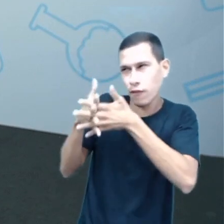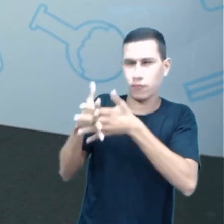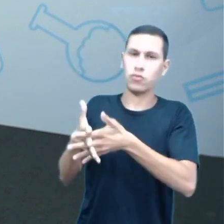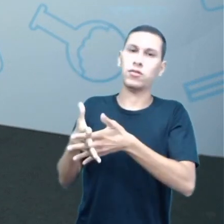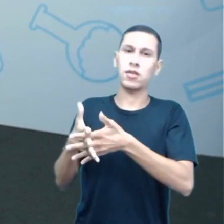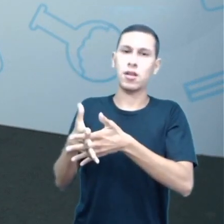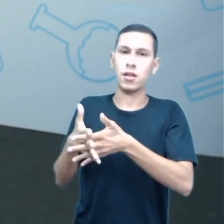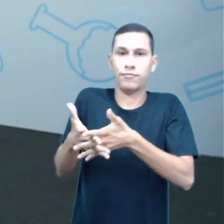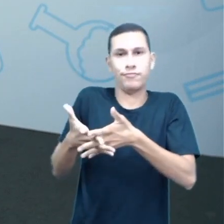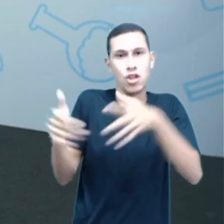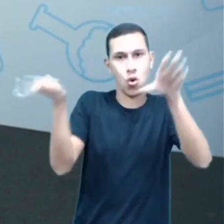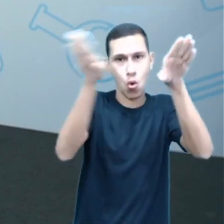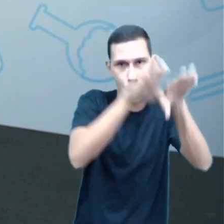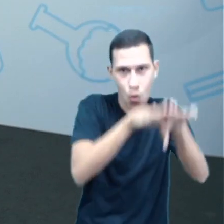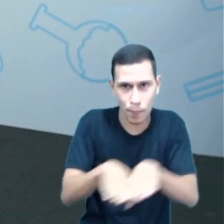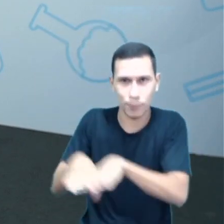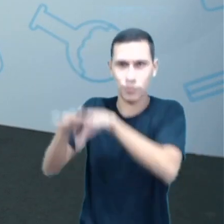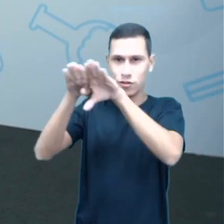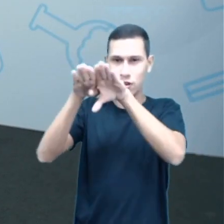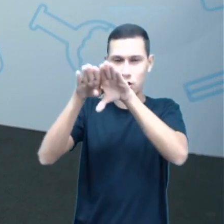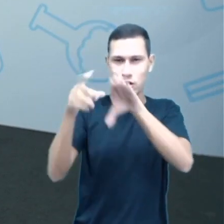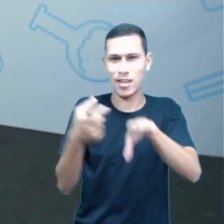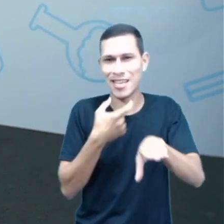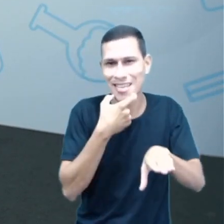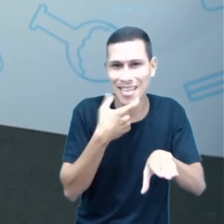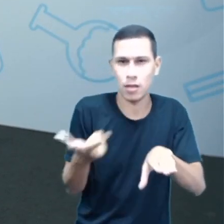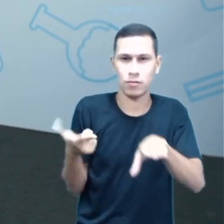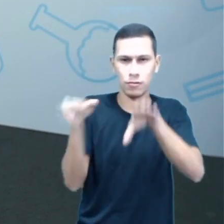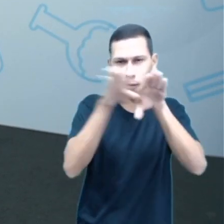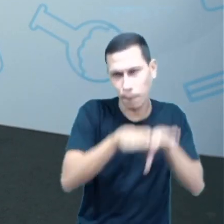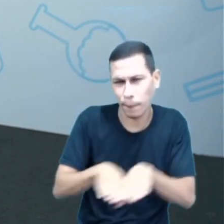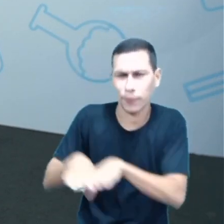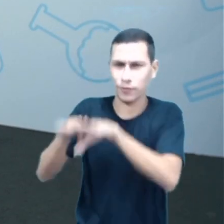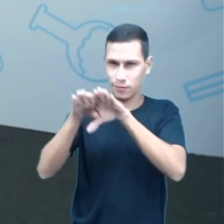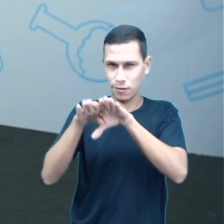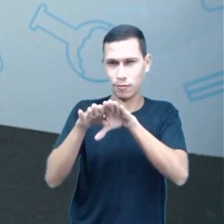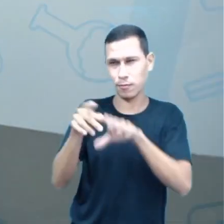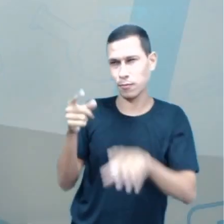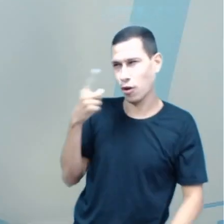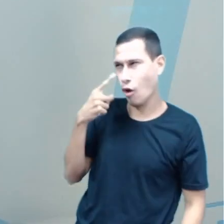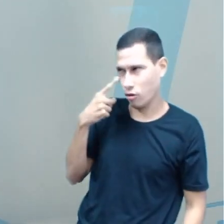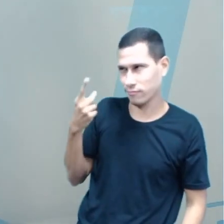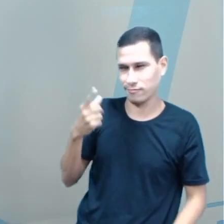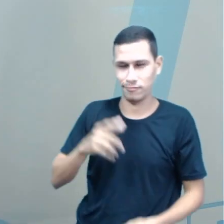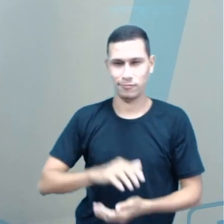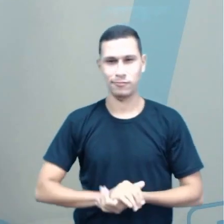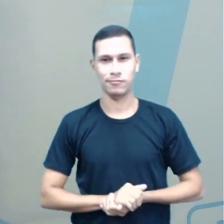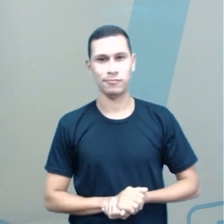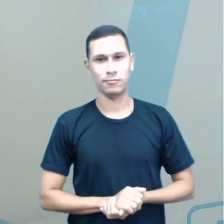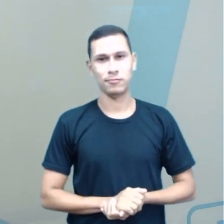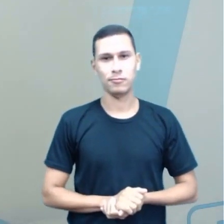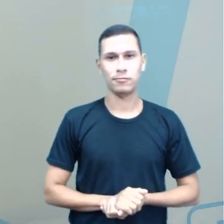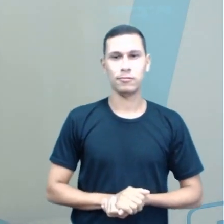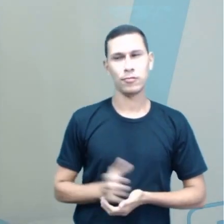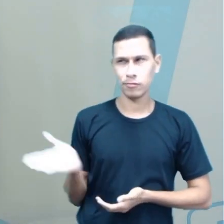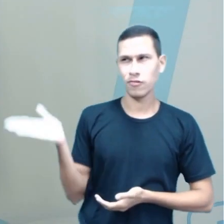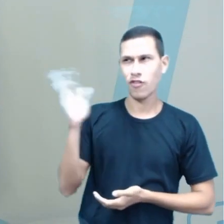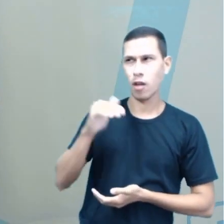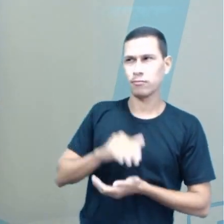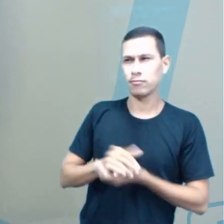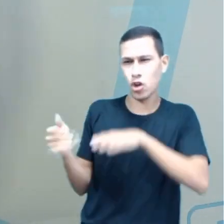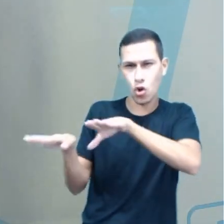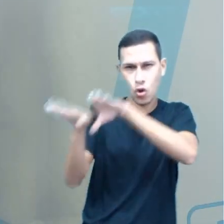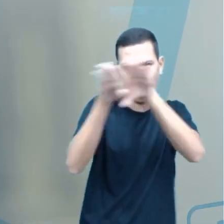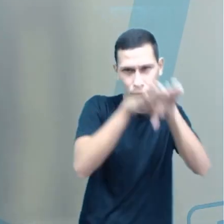grau comparativo, né? Ou em inglês, comparative degree. Vamos dar uma olhadinha nisso? Vamos lá para o slide, né?